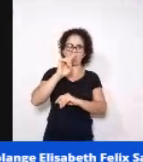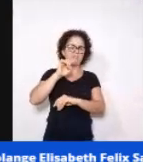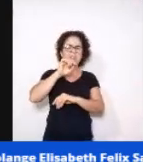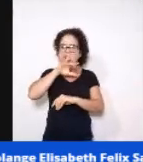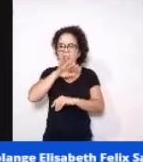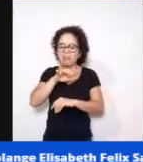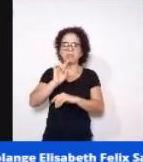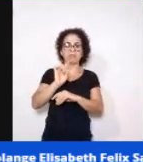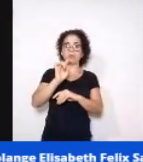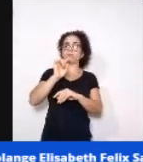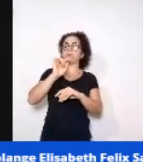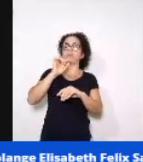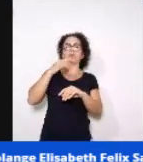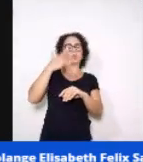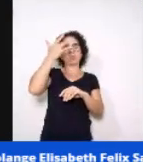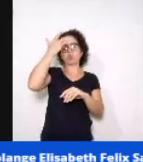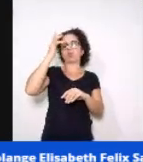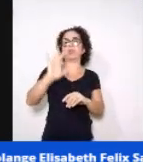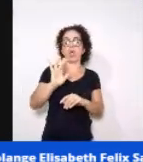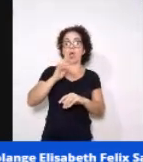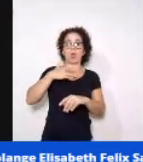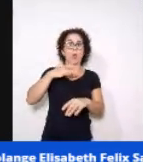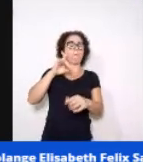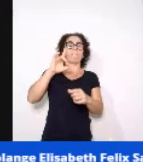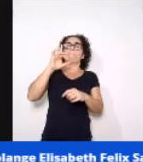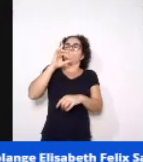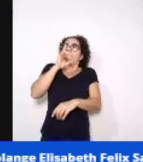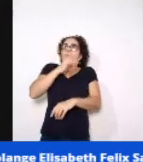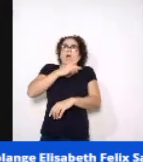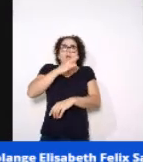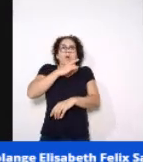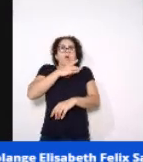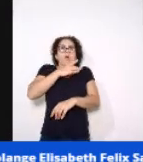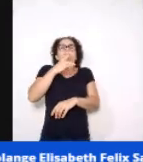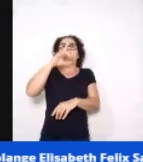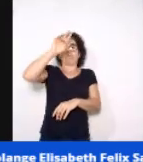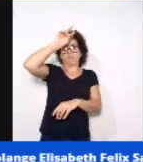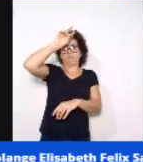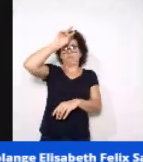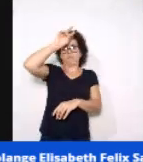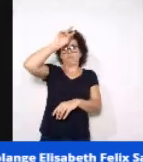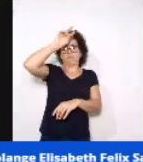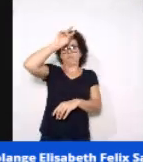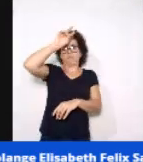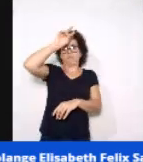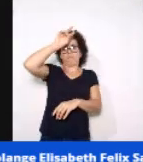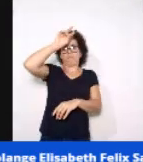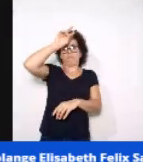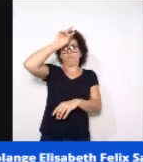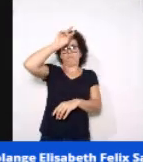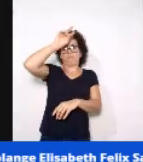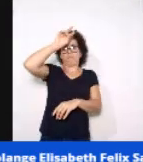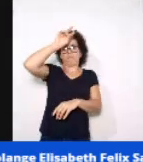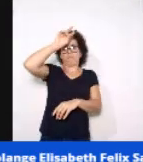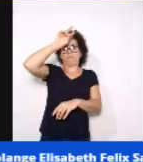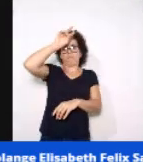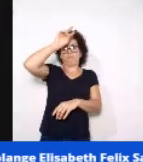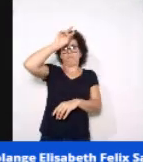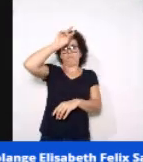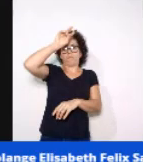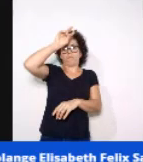sei. Não sei, mas eu tenho pavor de barata e rato. É isso. Próximo.